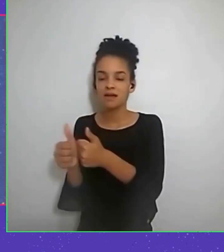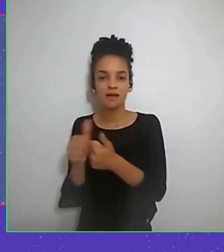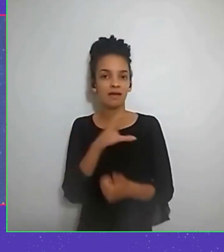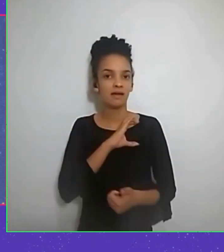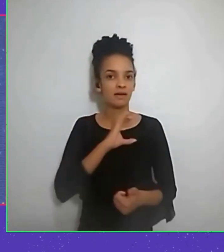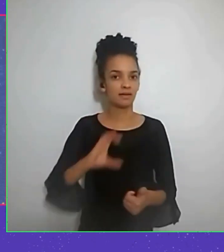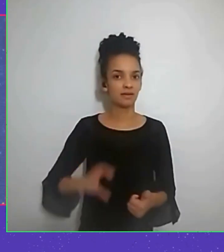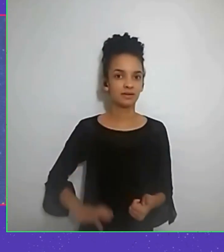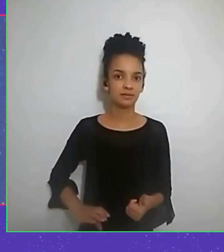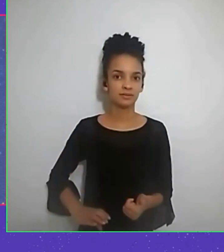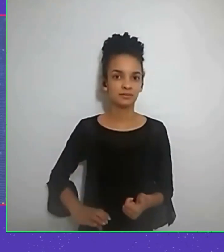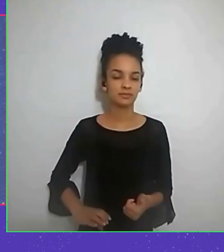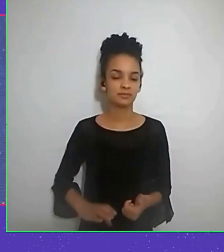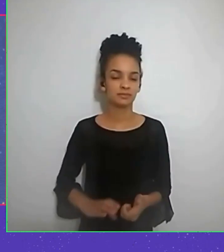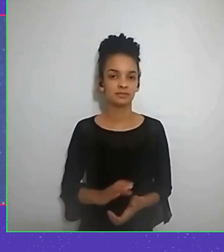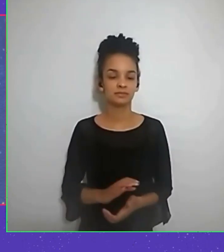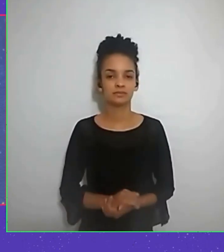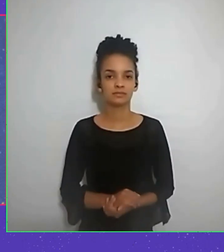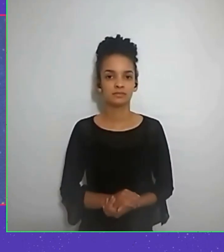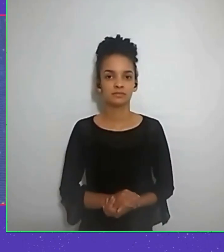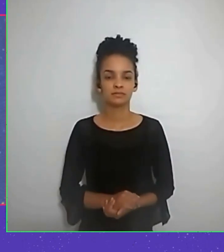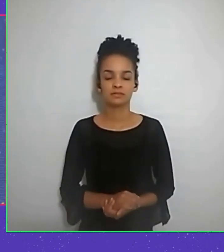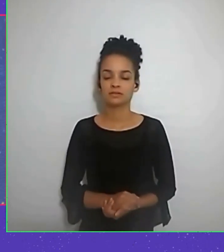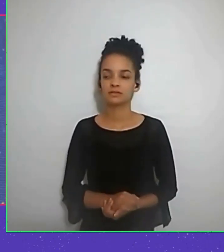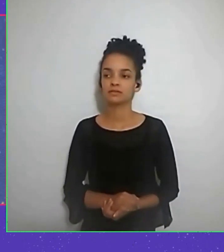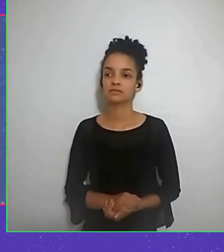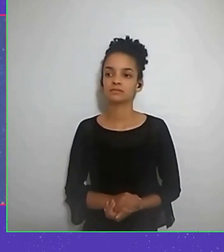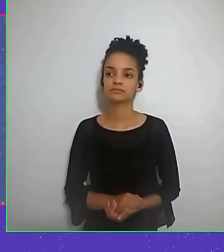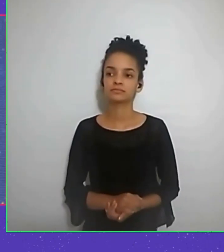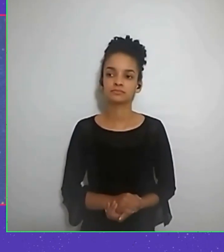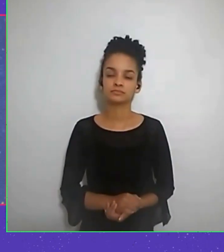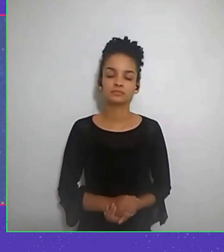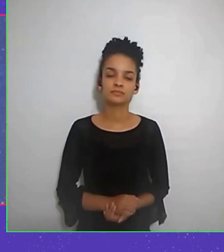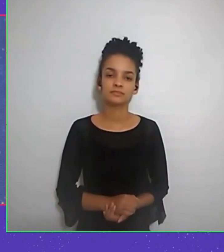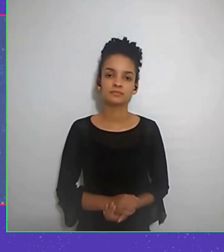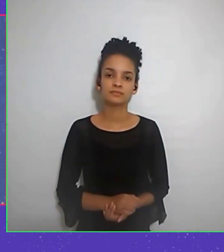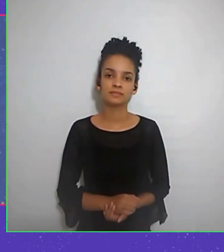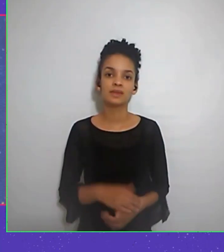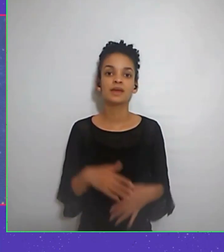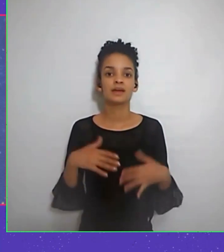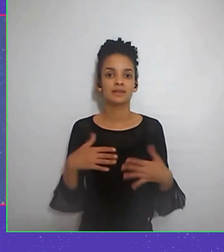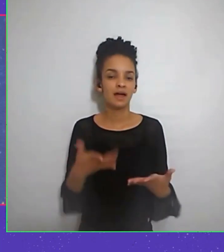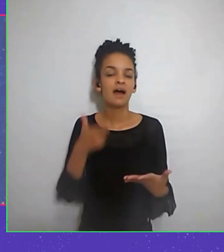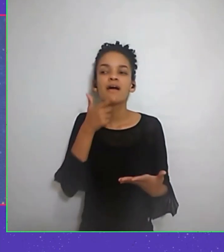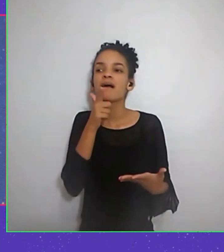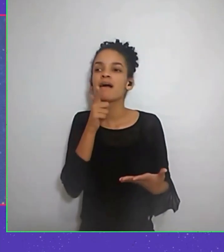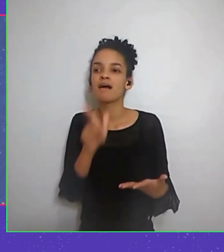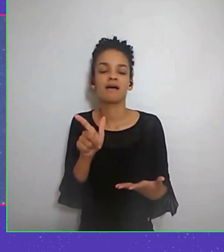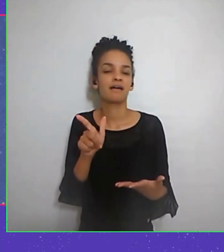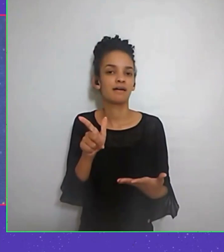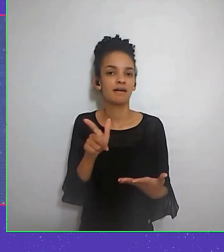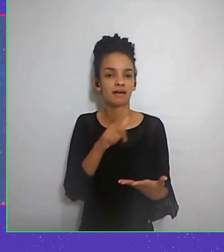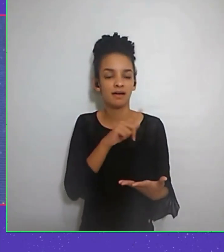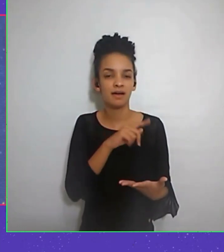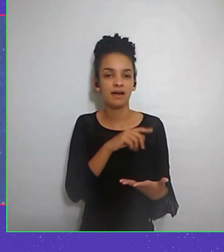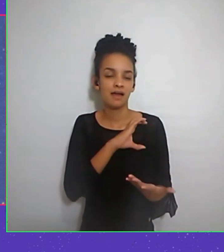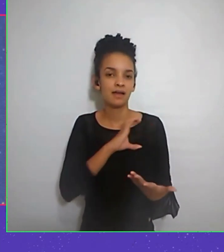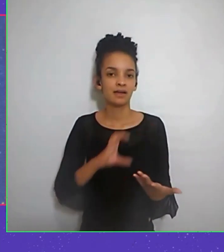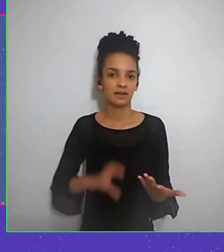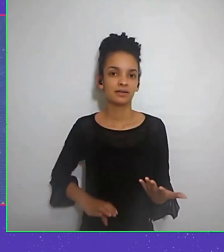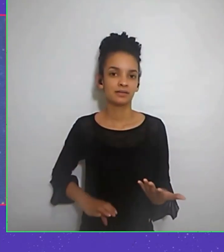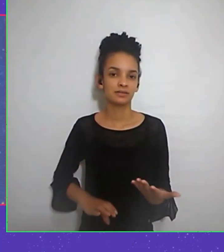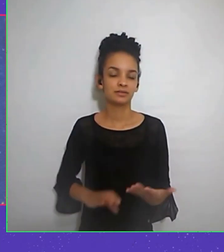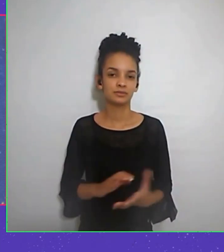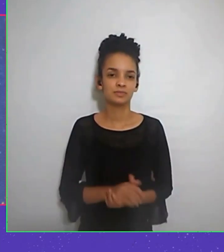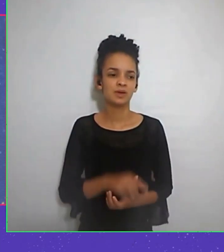Cristo, correr atrás de Cristo para ganhar a Cristo. E ser achado nele, não tendo justiça própria